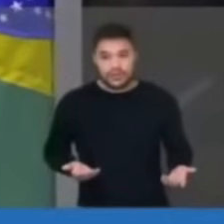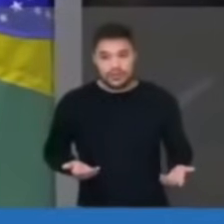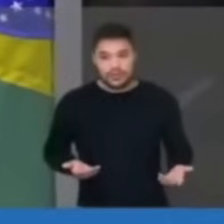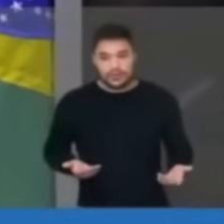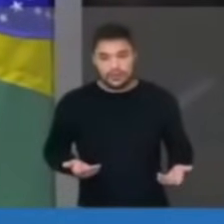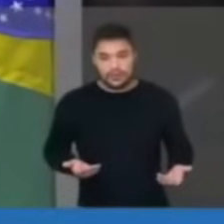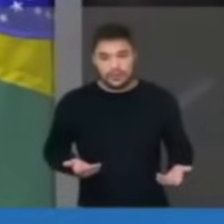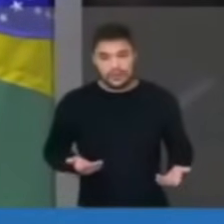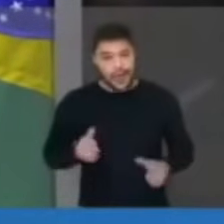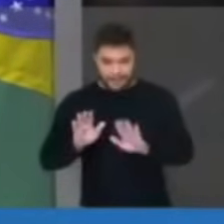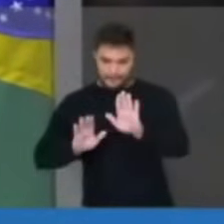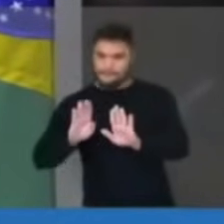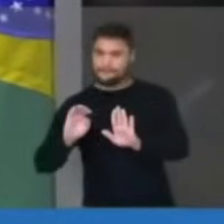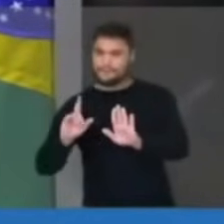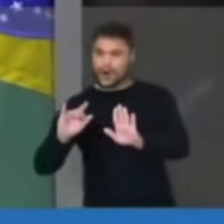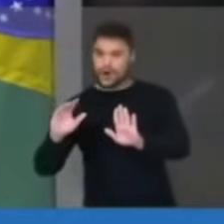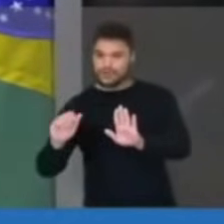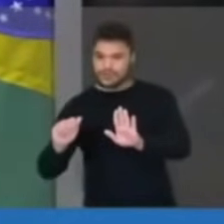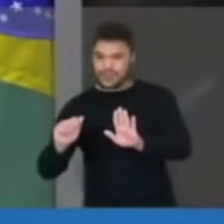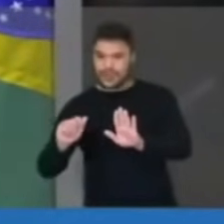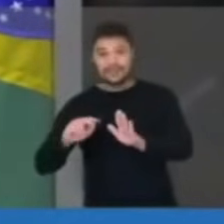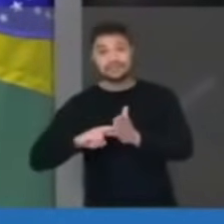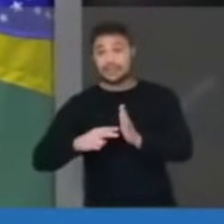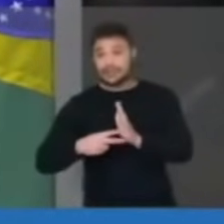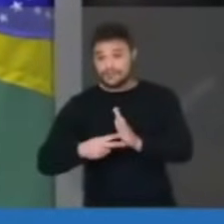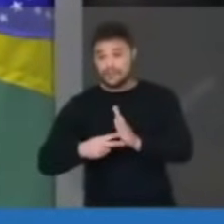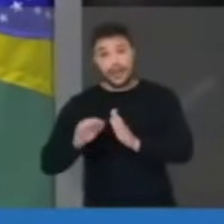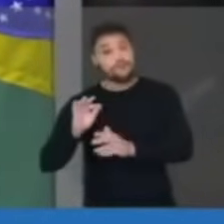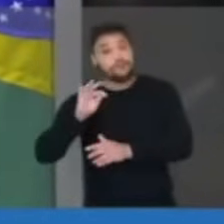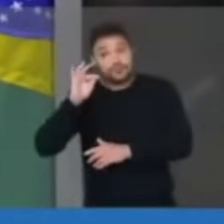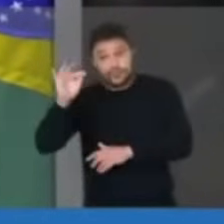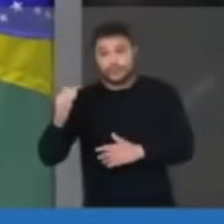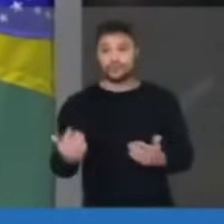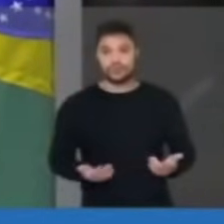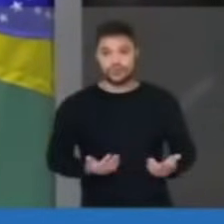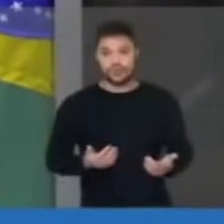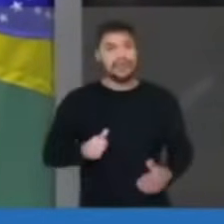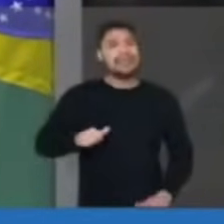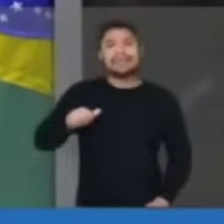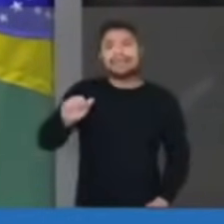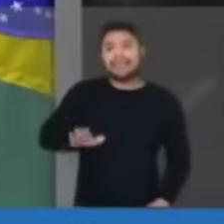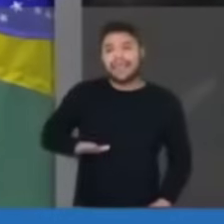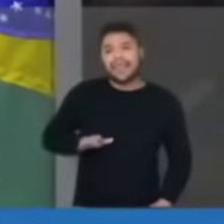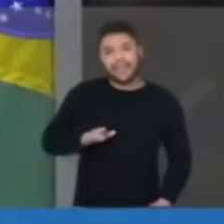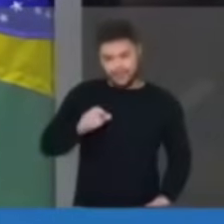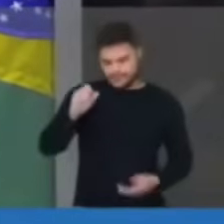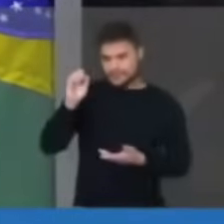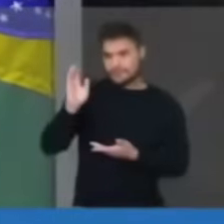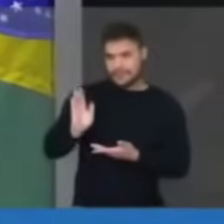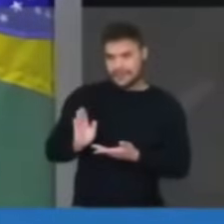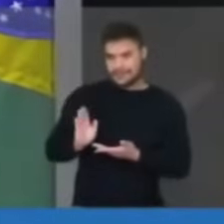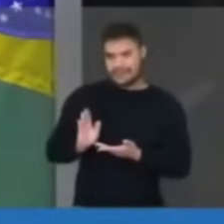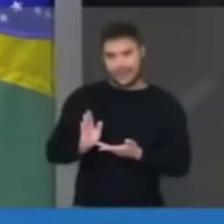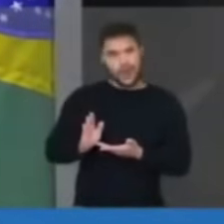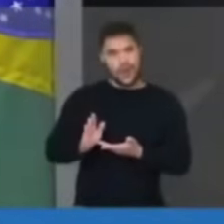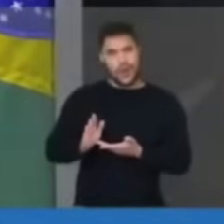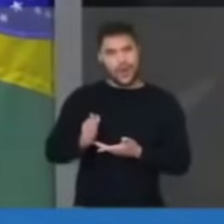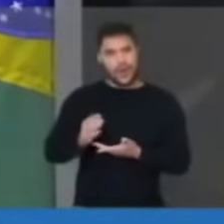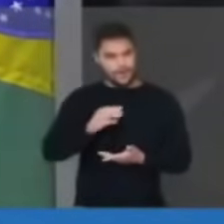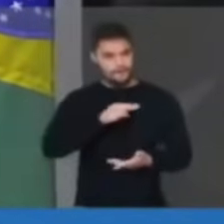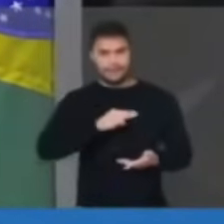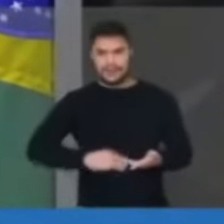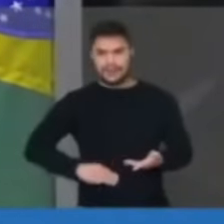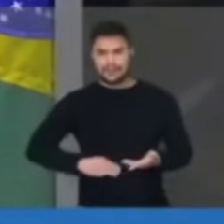bolsa significa o futuro do que vai acontecer. Quem é que vai investir num país com um desastre de ministro da